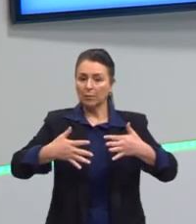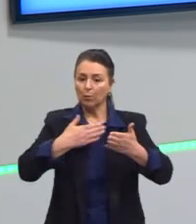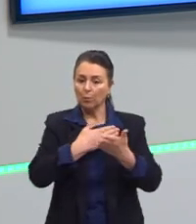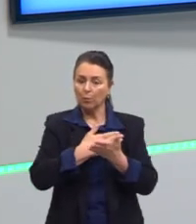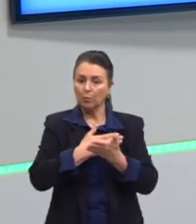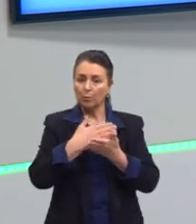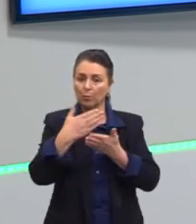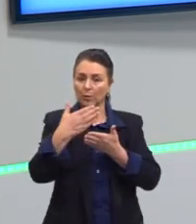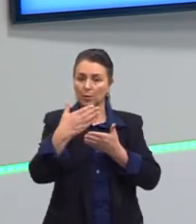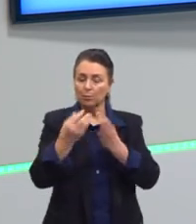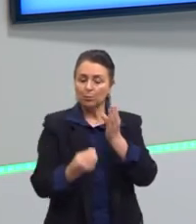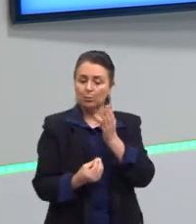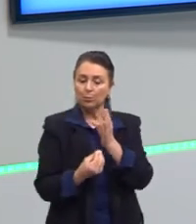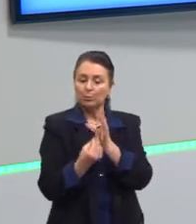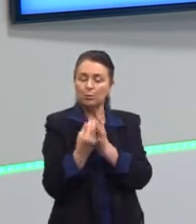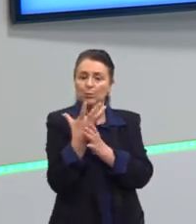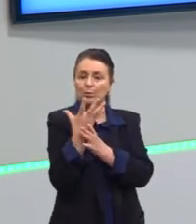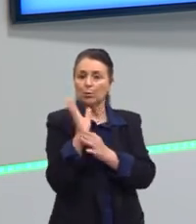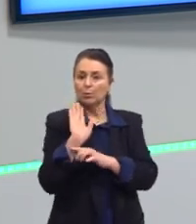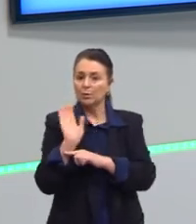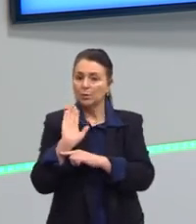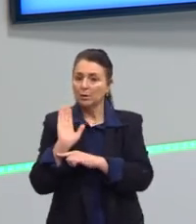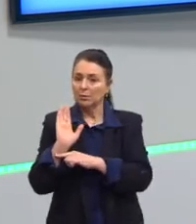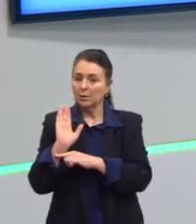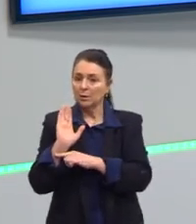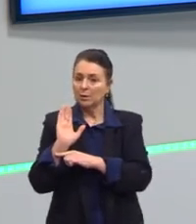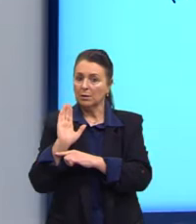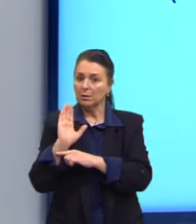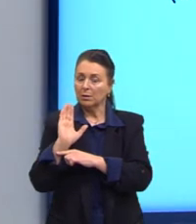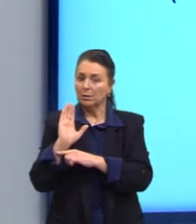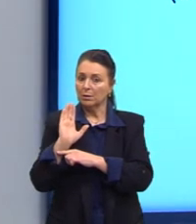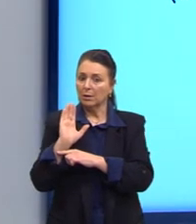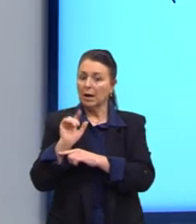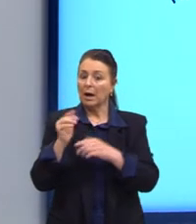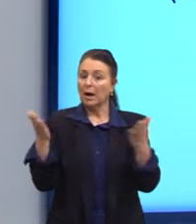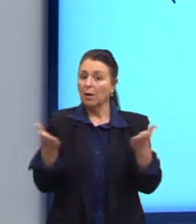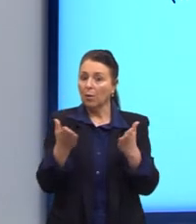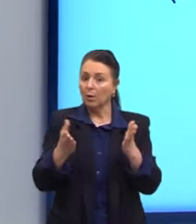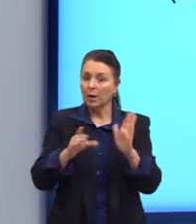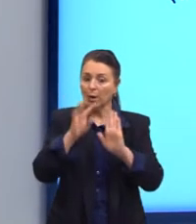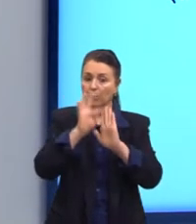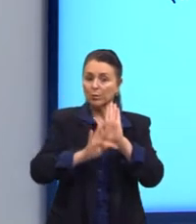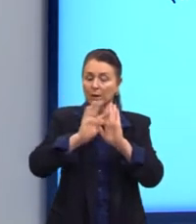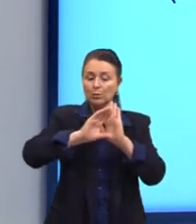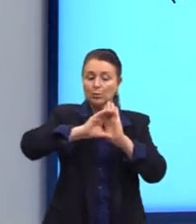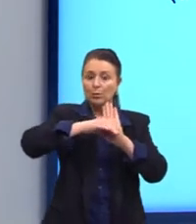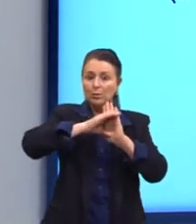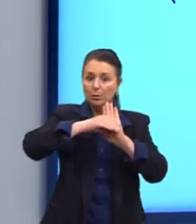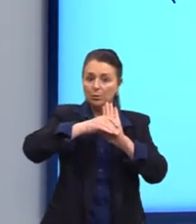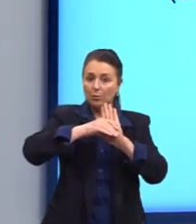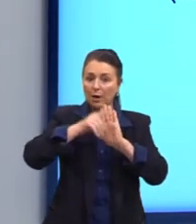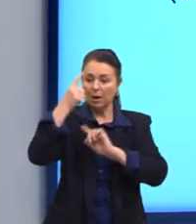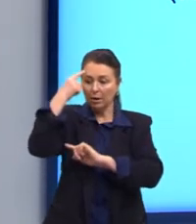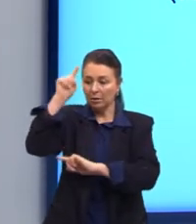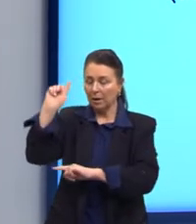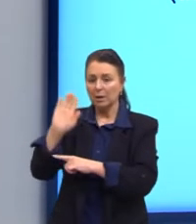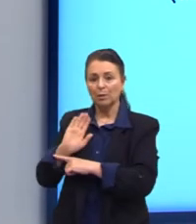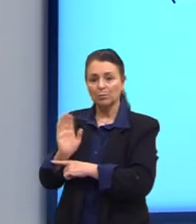né como nasceu o cinema e essa circunstância aqui ele está conceituando a ideia de cinema